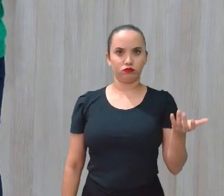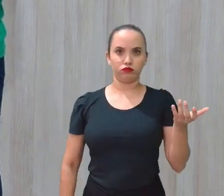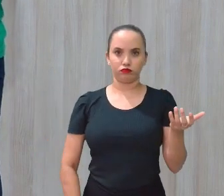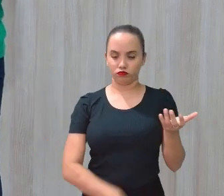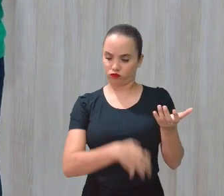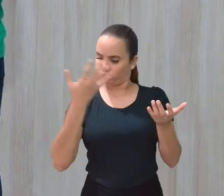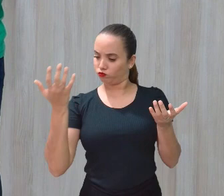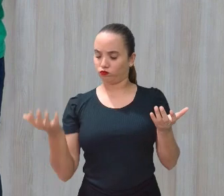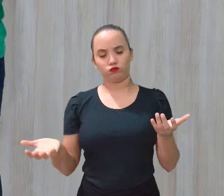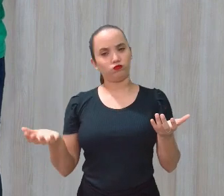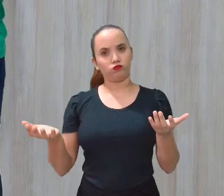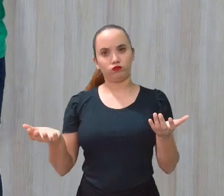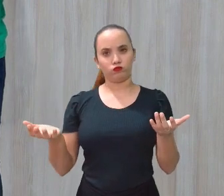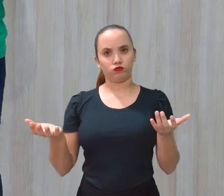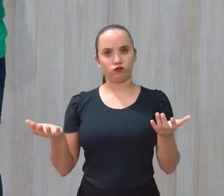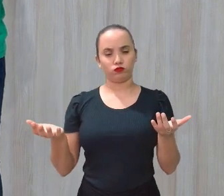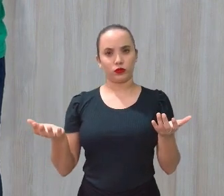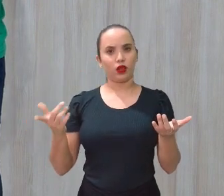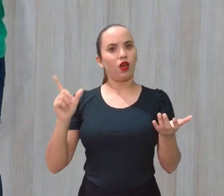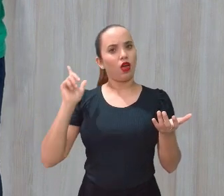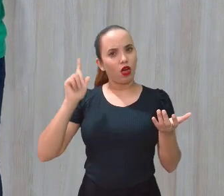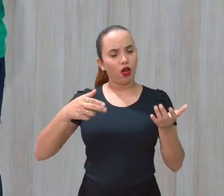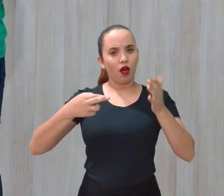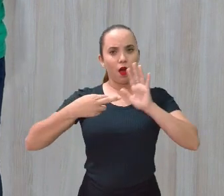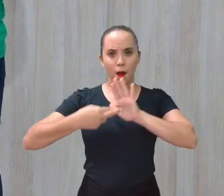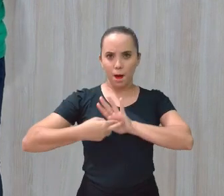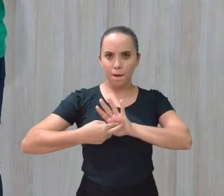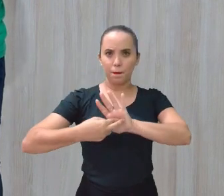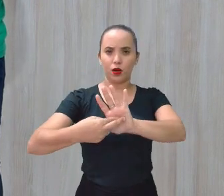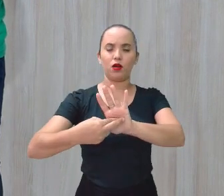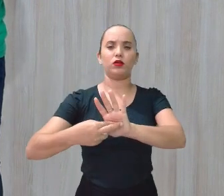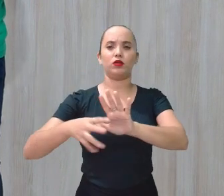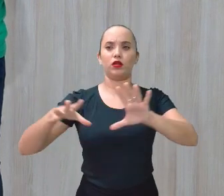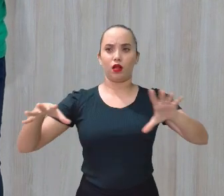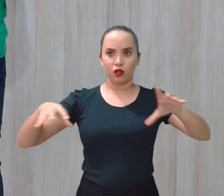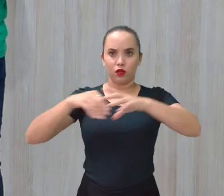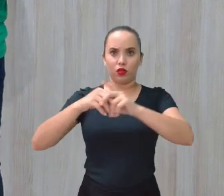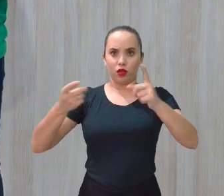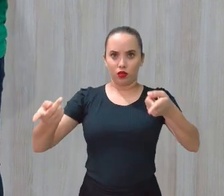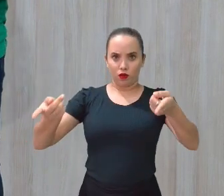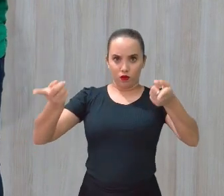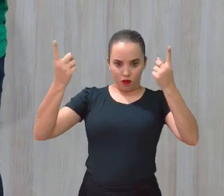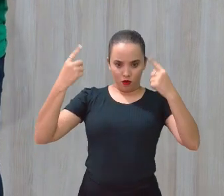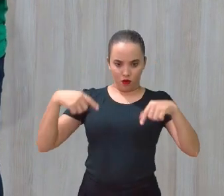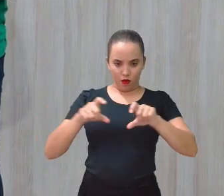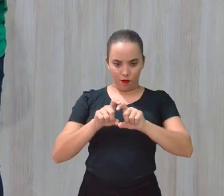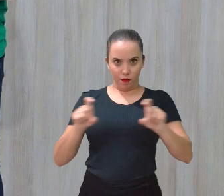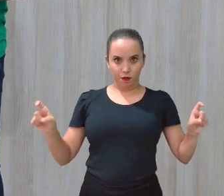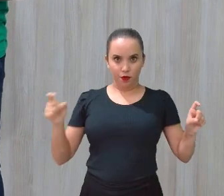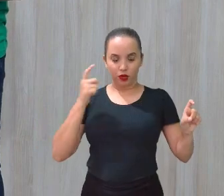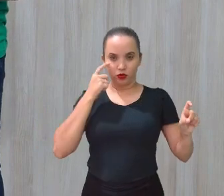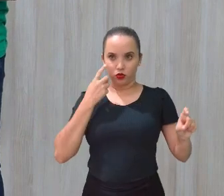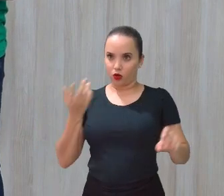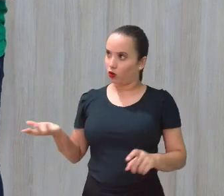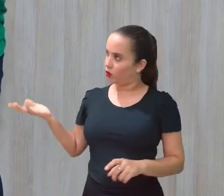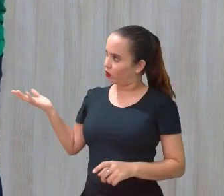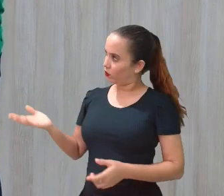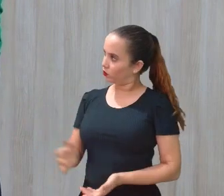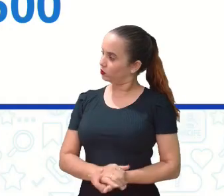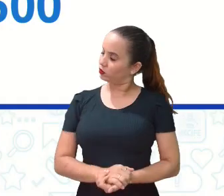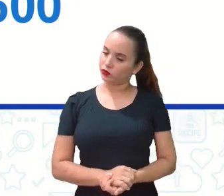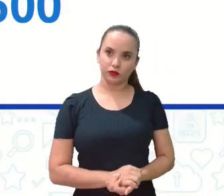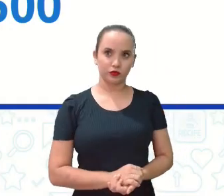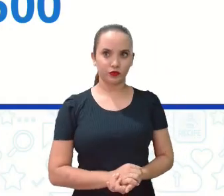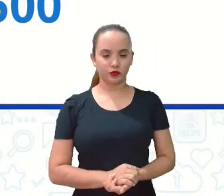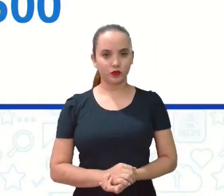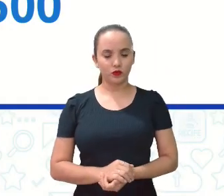que está do outro lado da balança estão representados naquela equação ali embaixo. Então, observa, por exemplo, naquele prato do